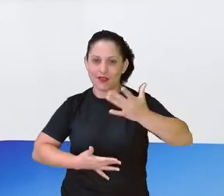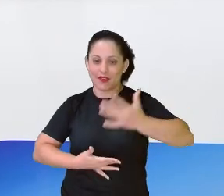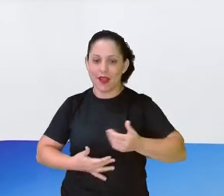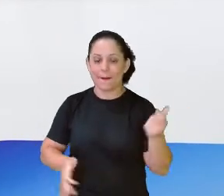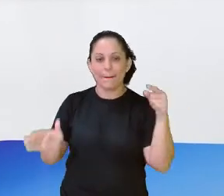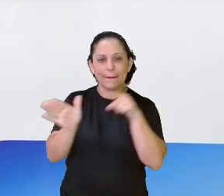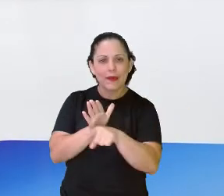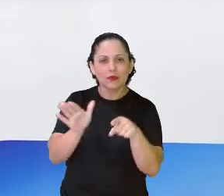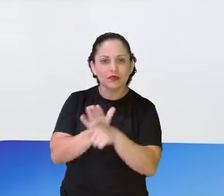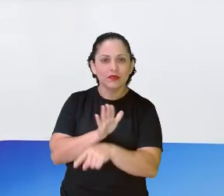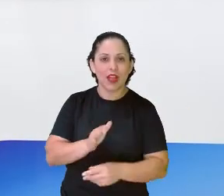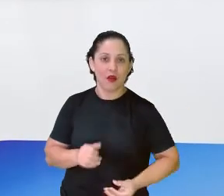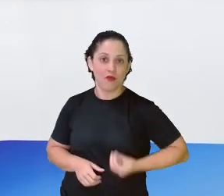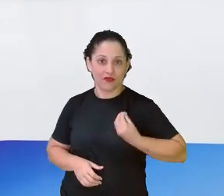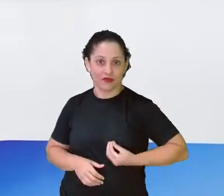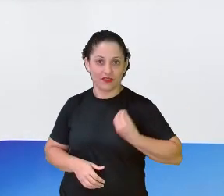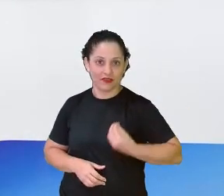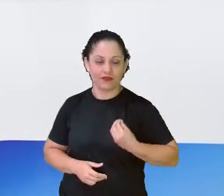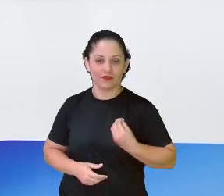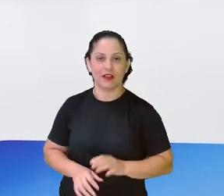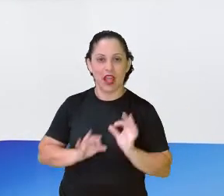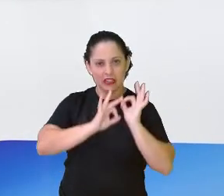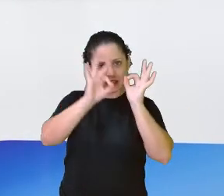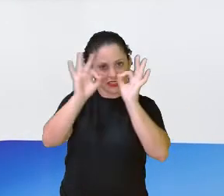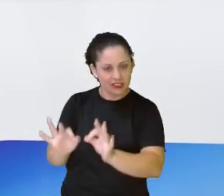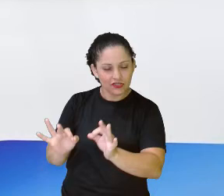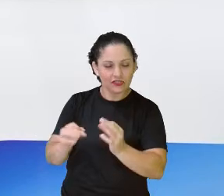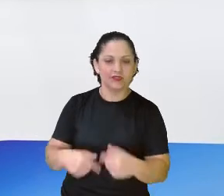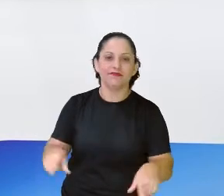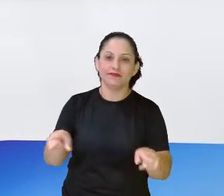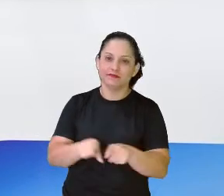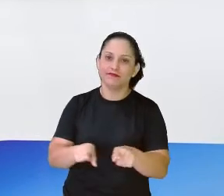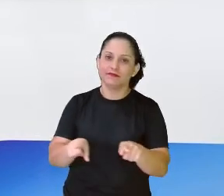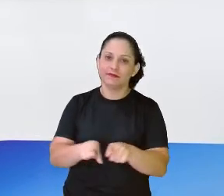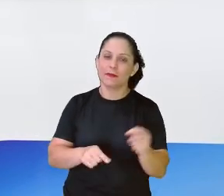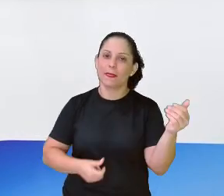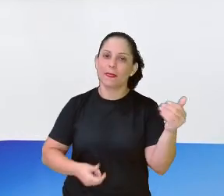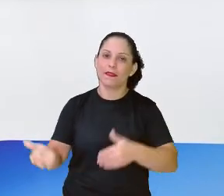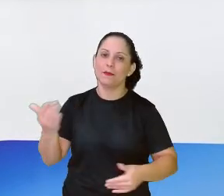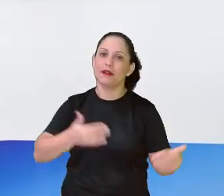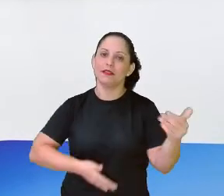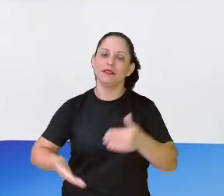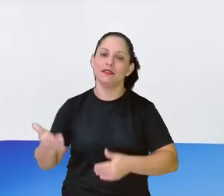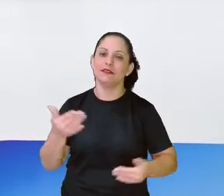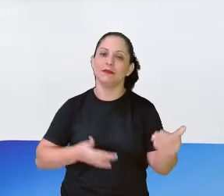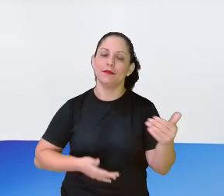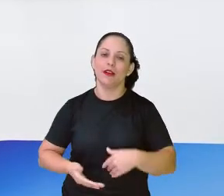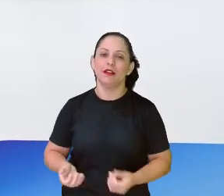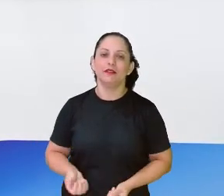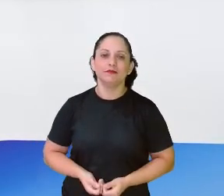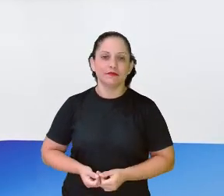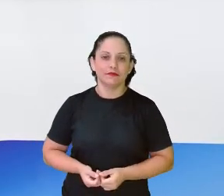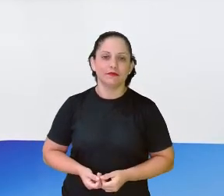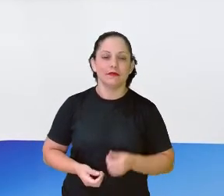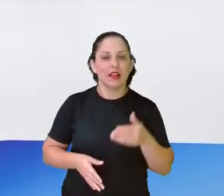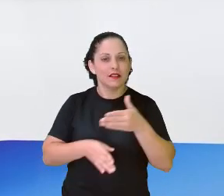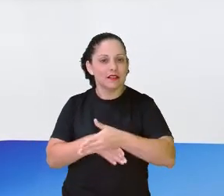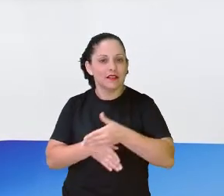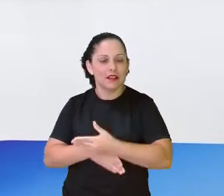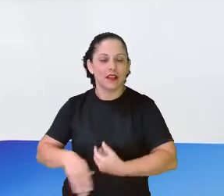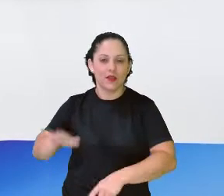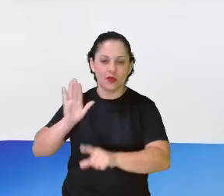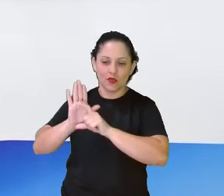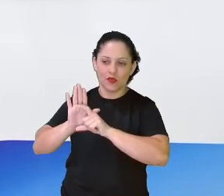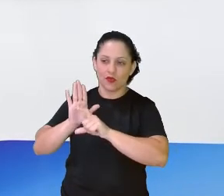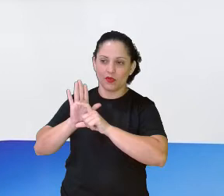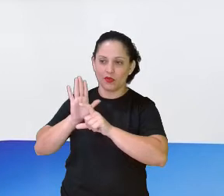vivo. Você assiste, manda a mensagem, participa ao vivo. Então, acessa o QR Code que